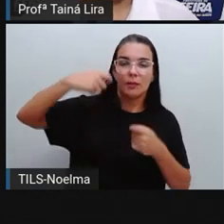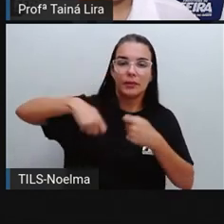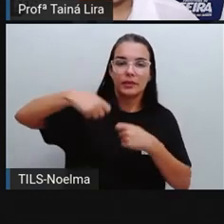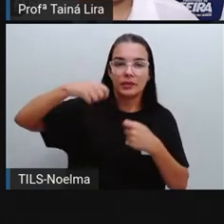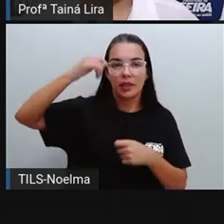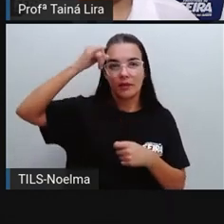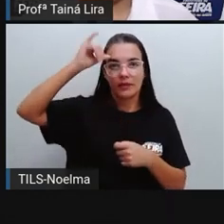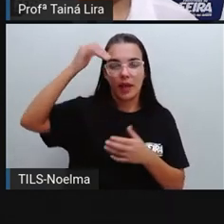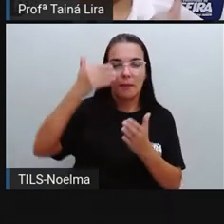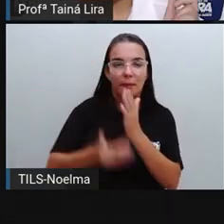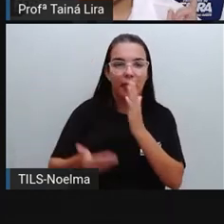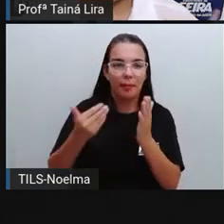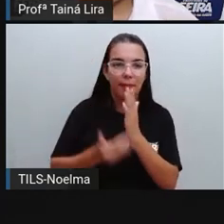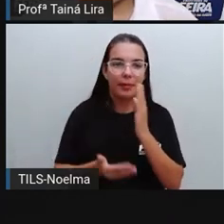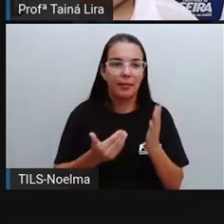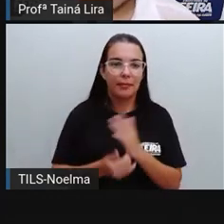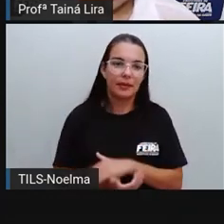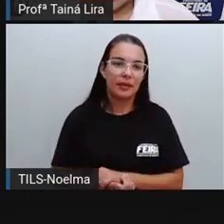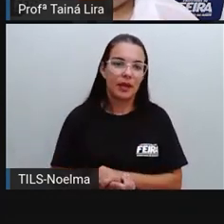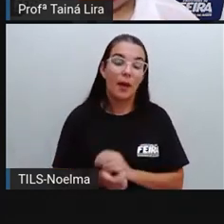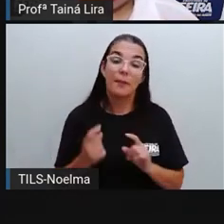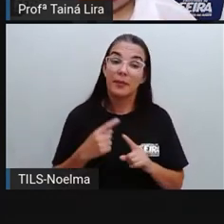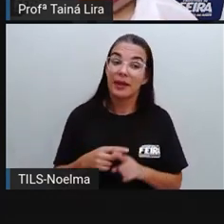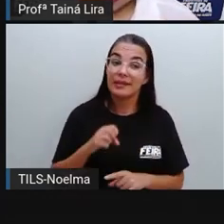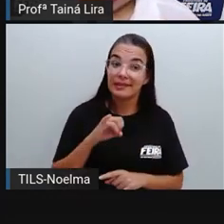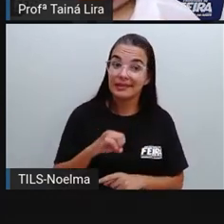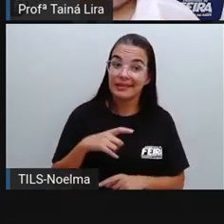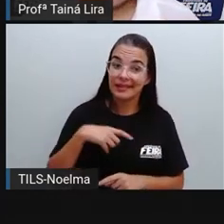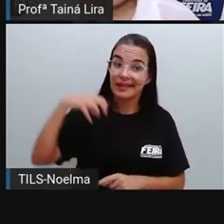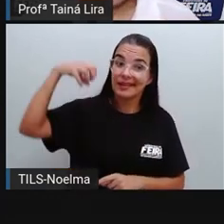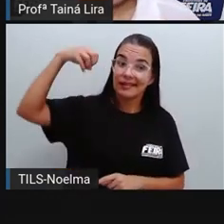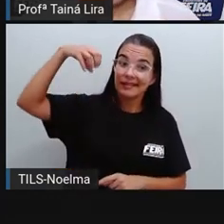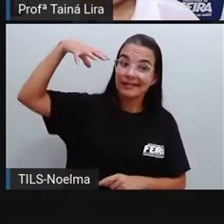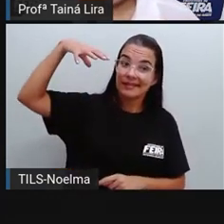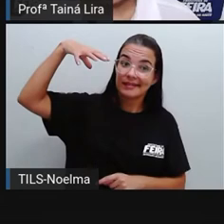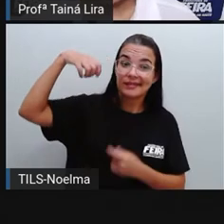para gerar energia, a gente precisa da água.